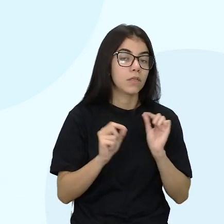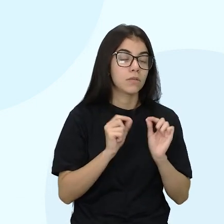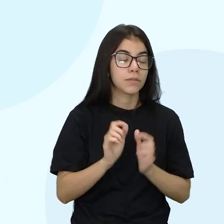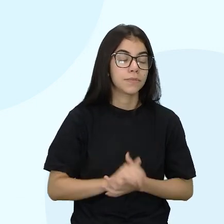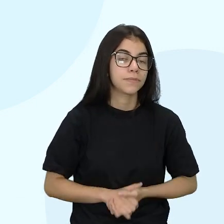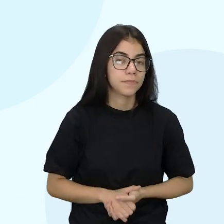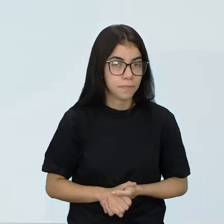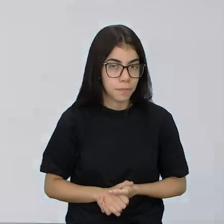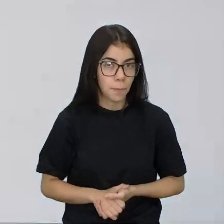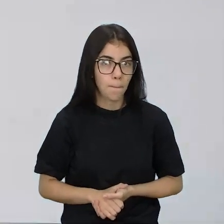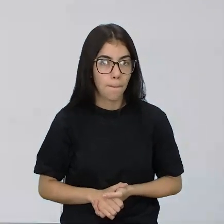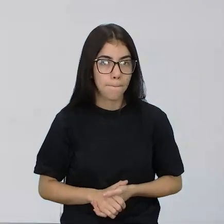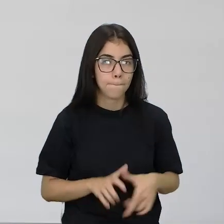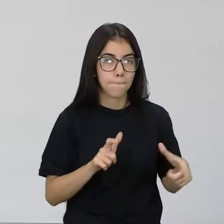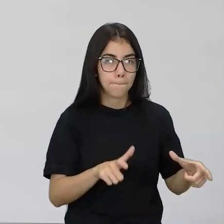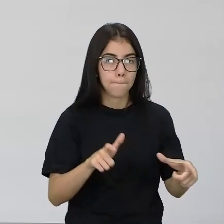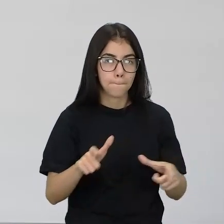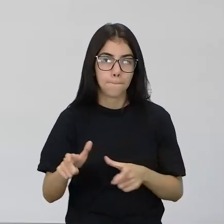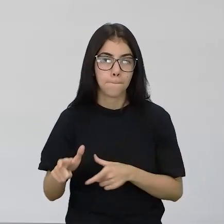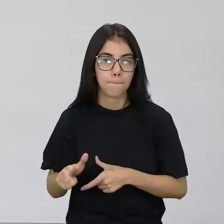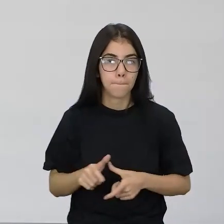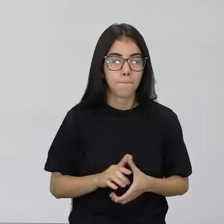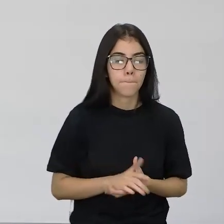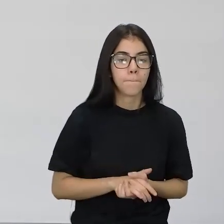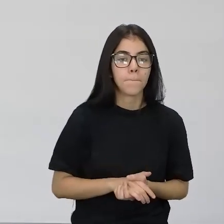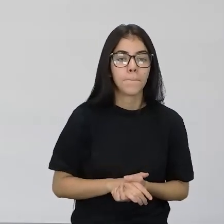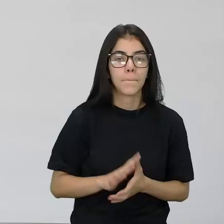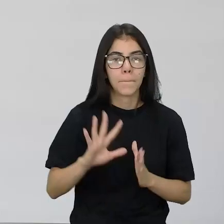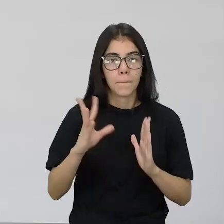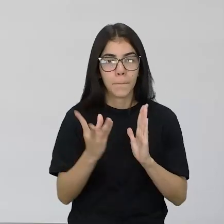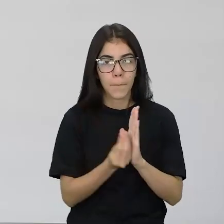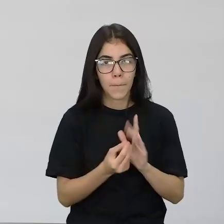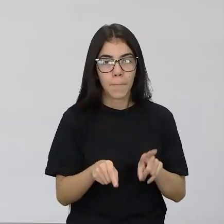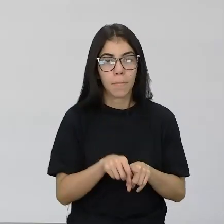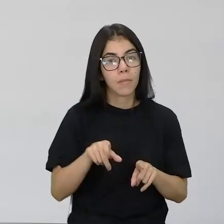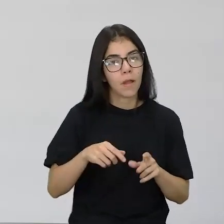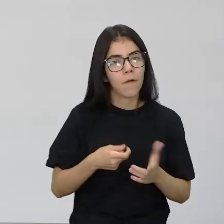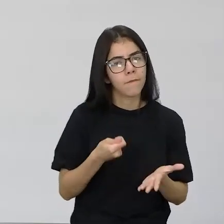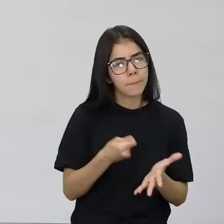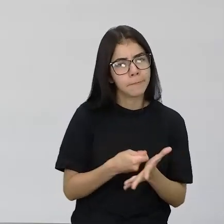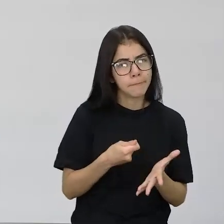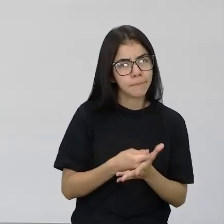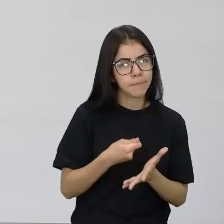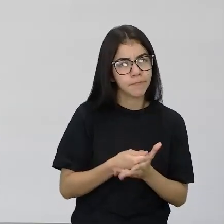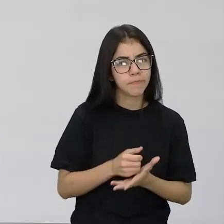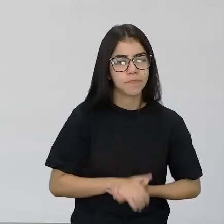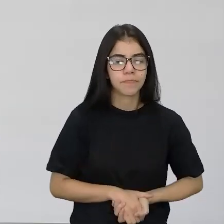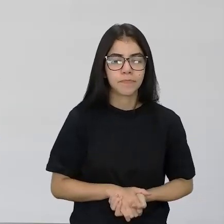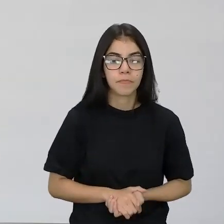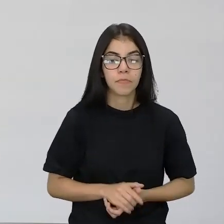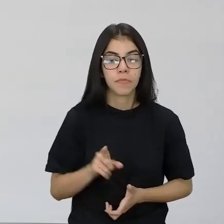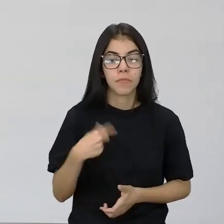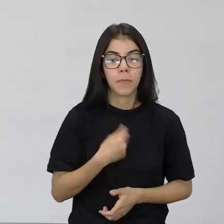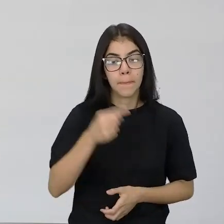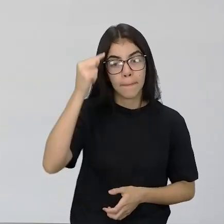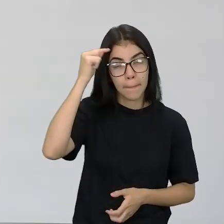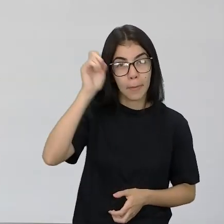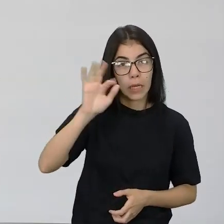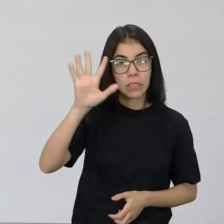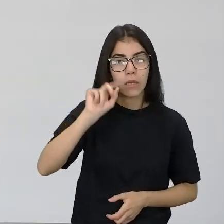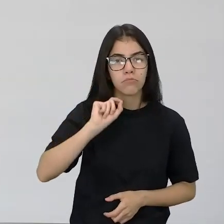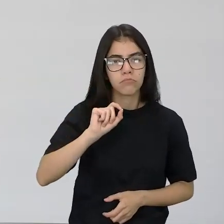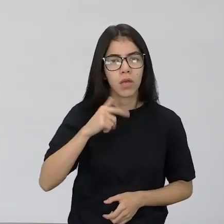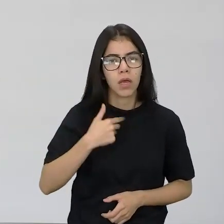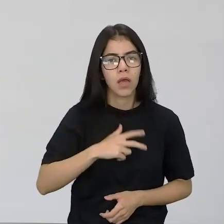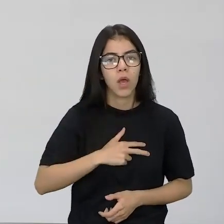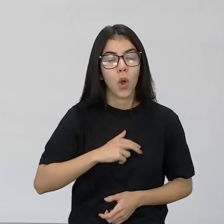que as terras quilombolas, elas são terras aí de resistência. Vamos pensar aí com a chegada